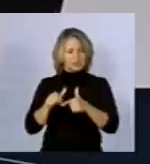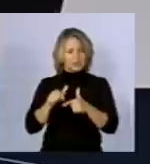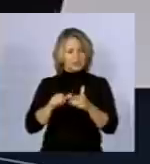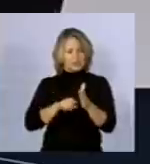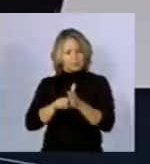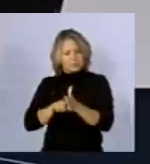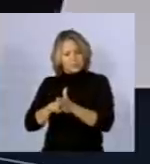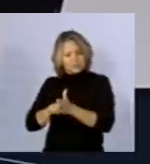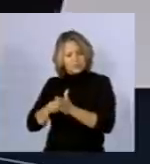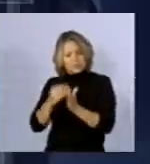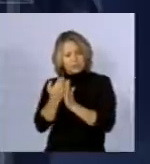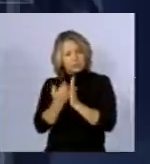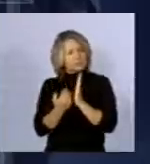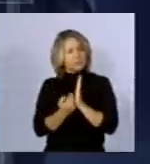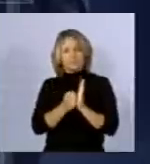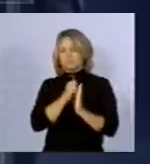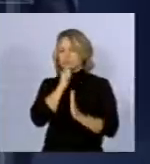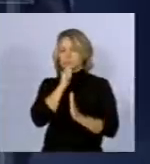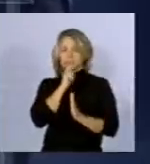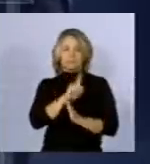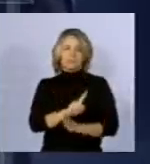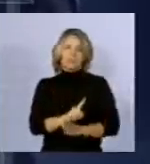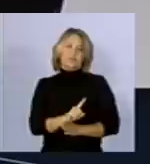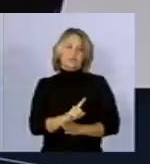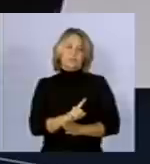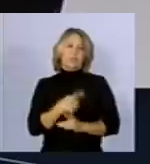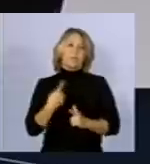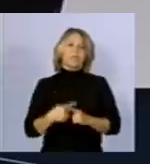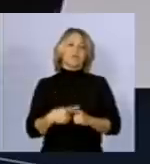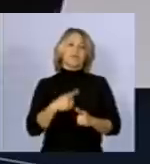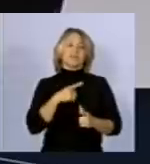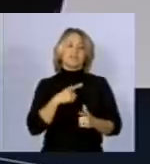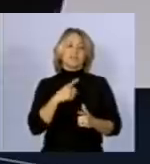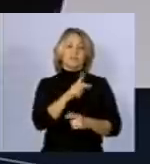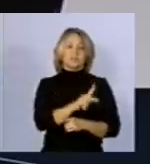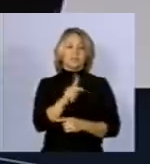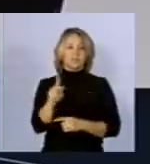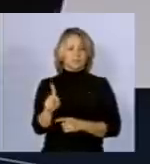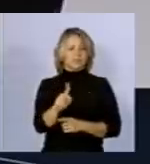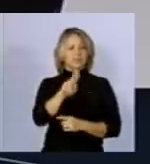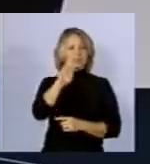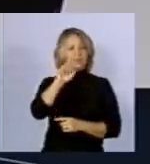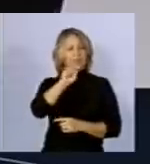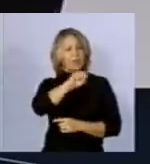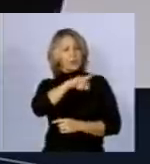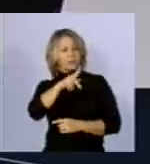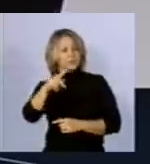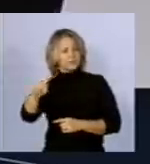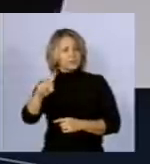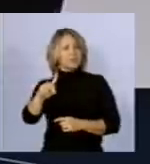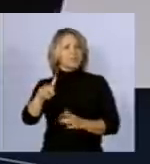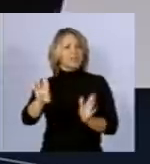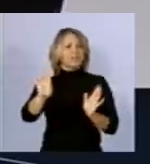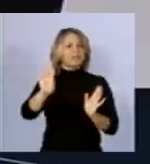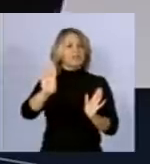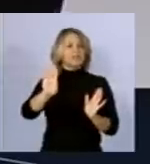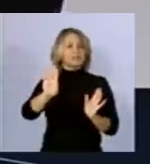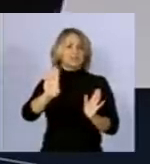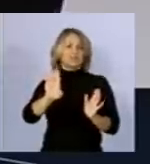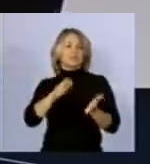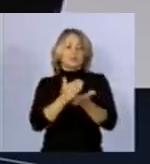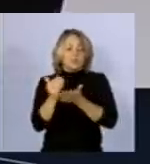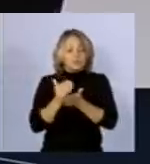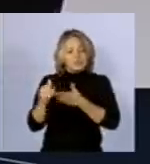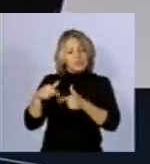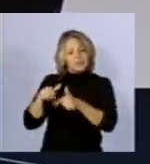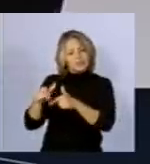do do processo não porque houve eh professores da da USP que chegaram da a atuar